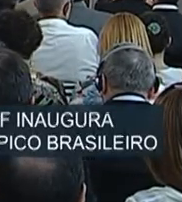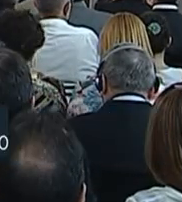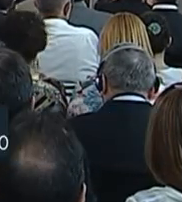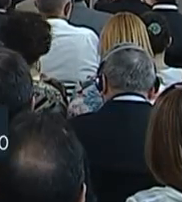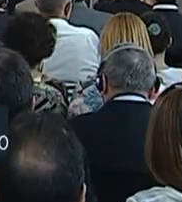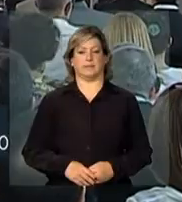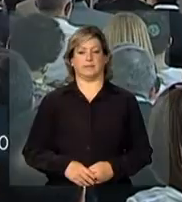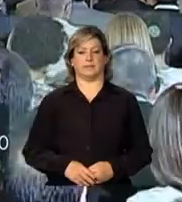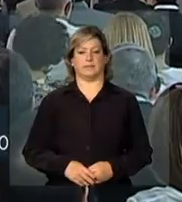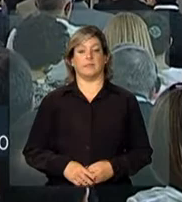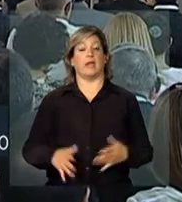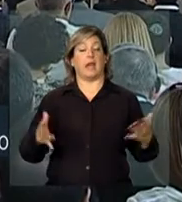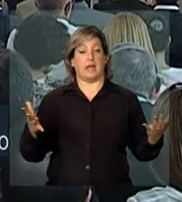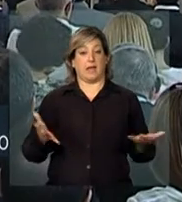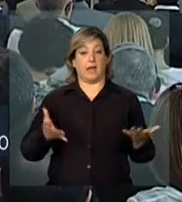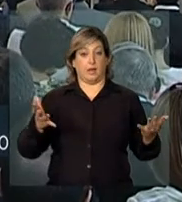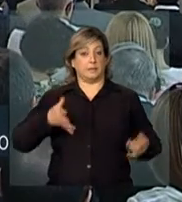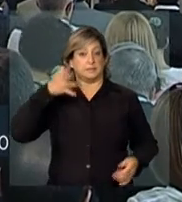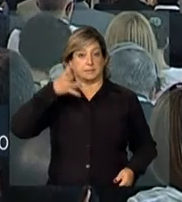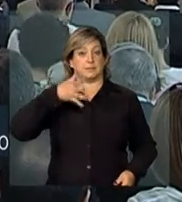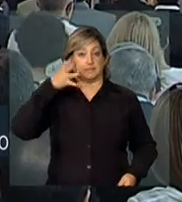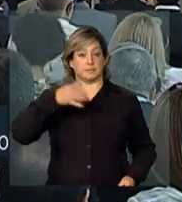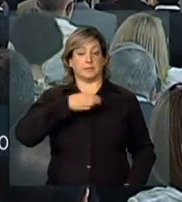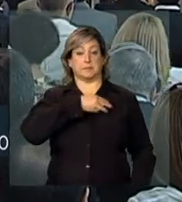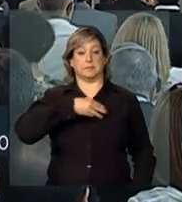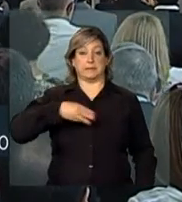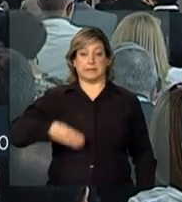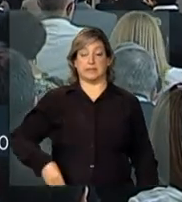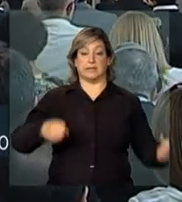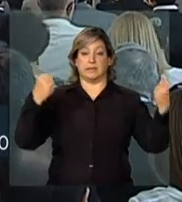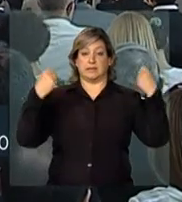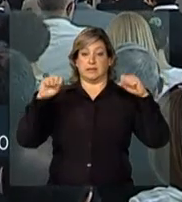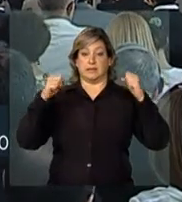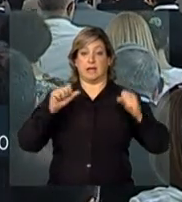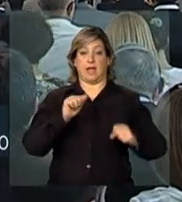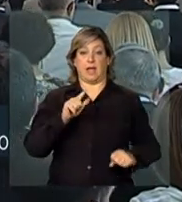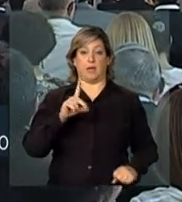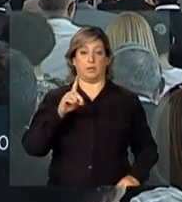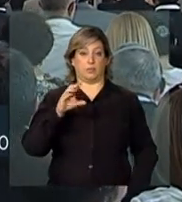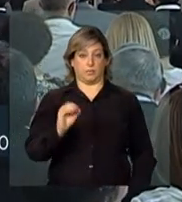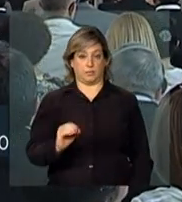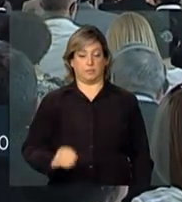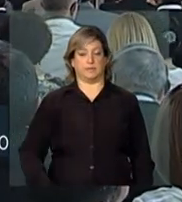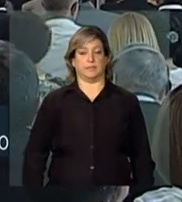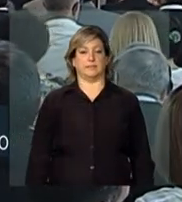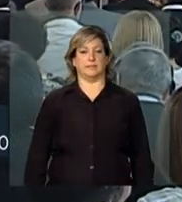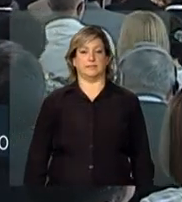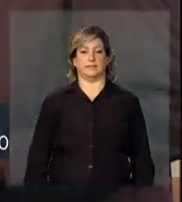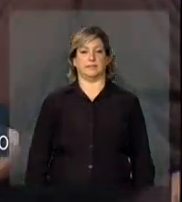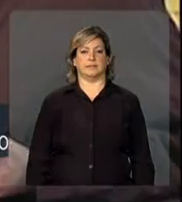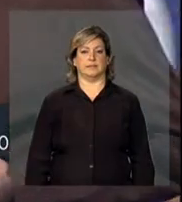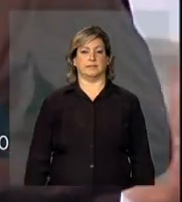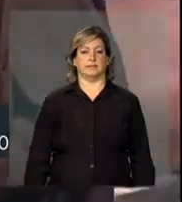ouviremos neste momento as palavras do ministro do esporte Aldo Rebelo